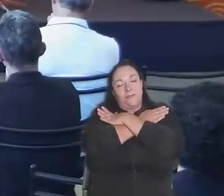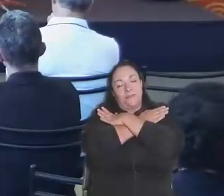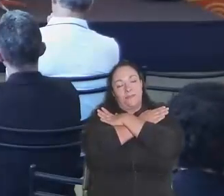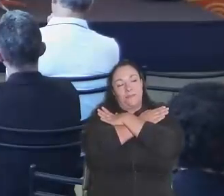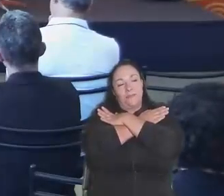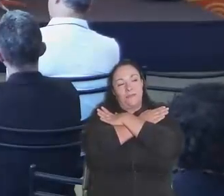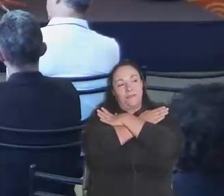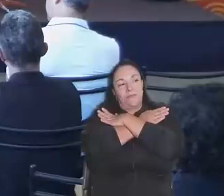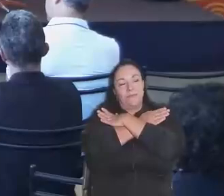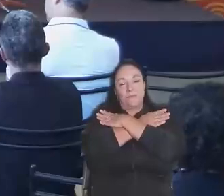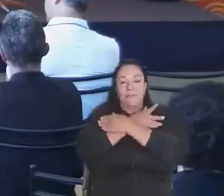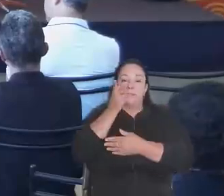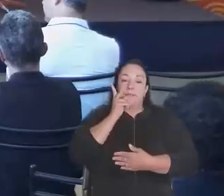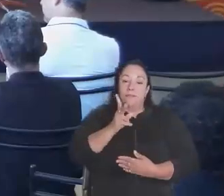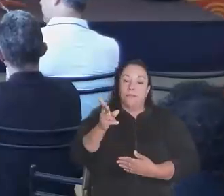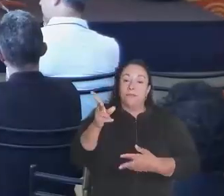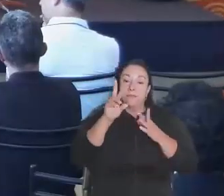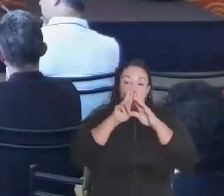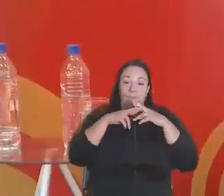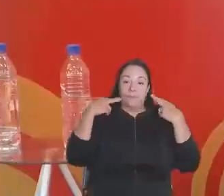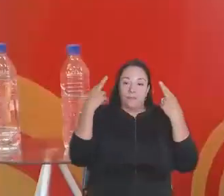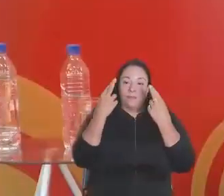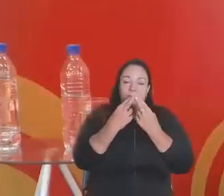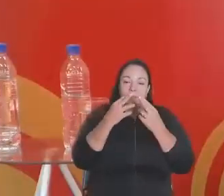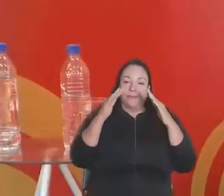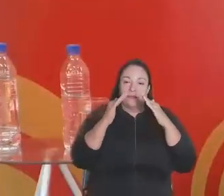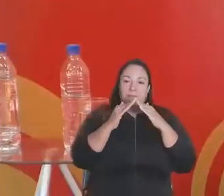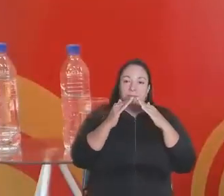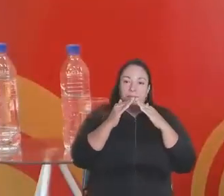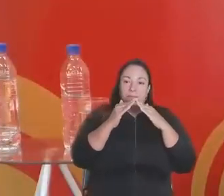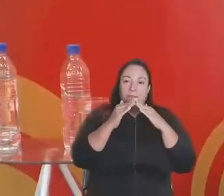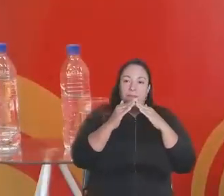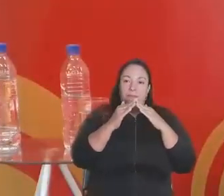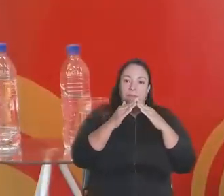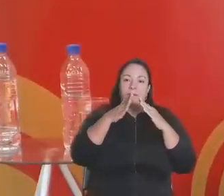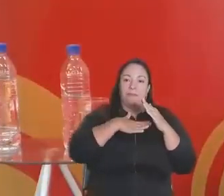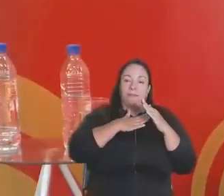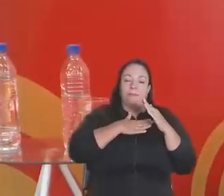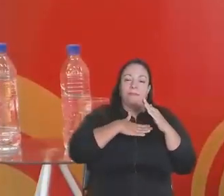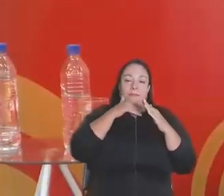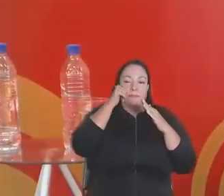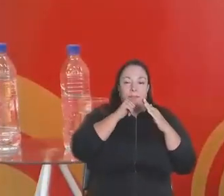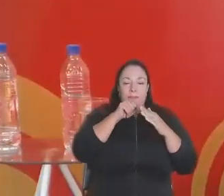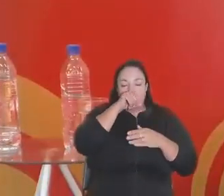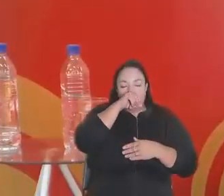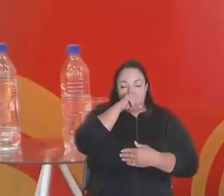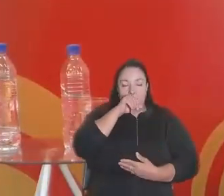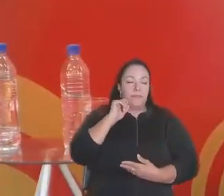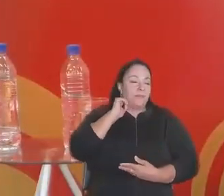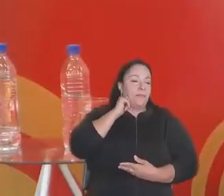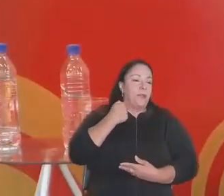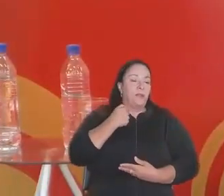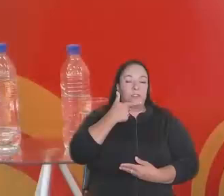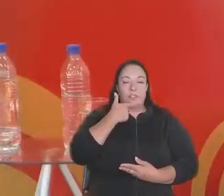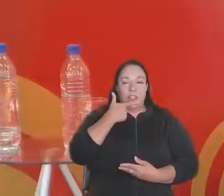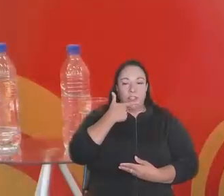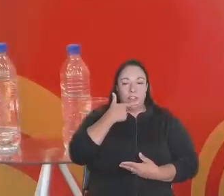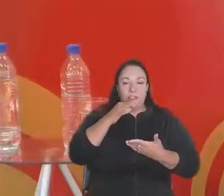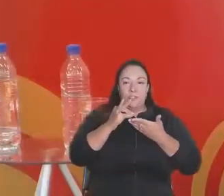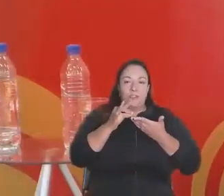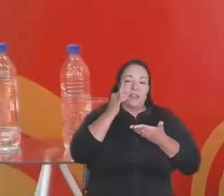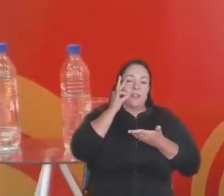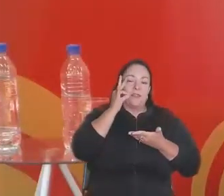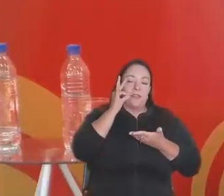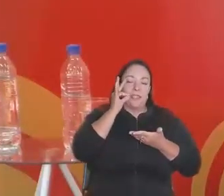sempre, quando saía, reunia lá na casa da minha mãe, né? E sempre tinha um café, um pão de queijo, a turma tomava um cafezinho, pão de queijo, batia lá um dedinho de